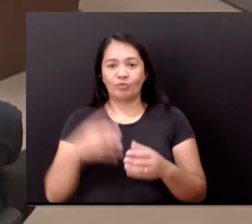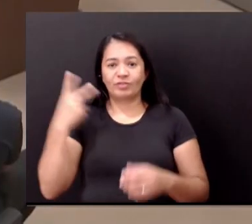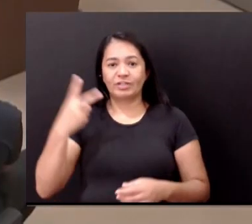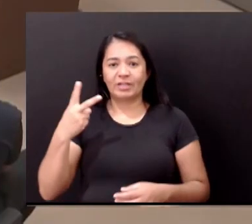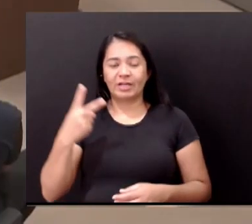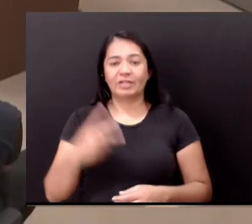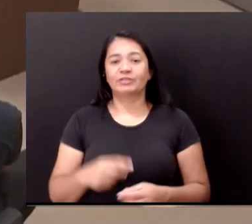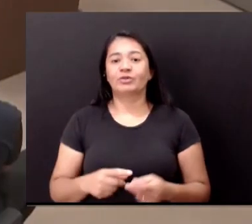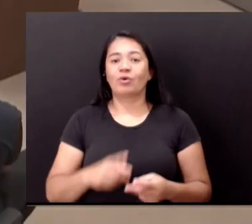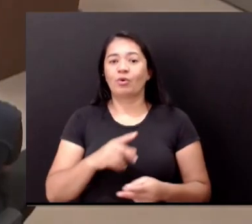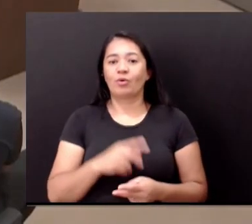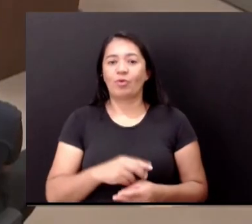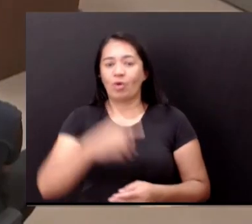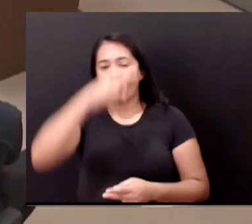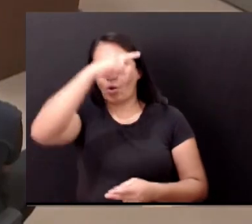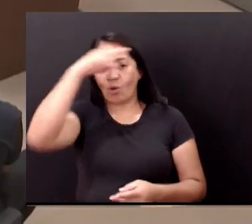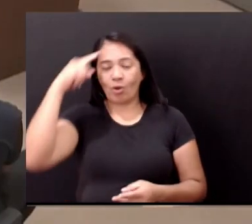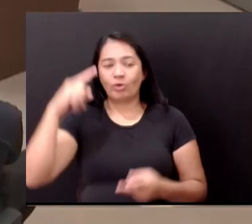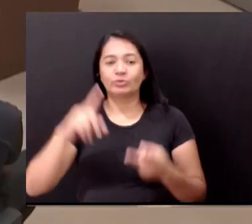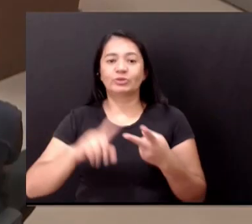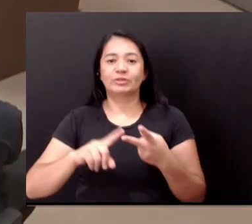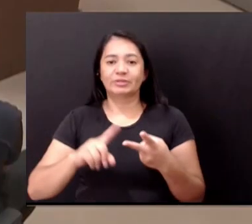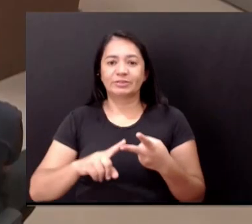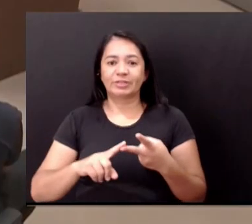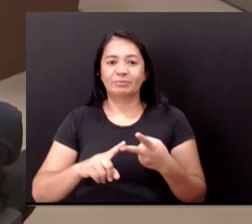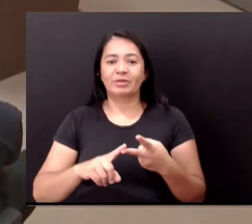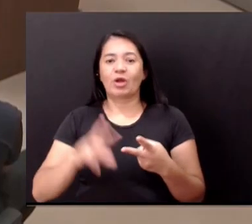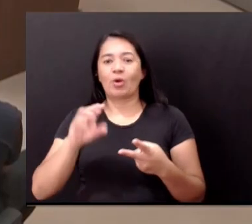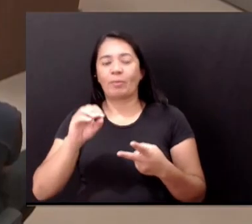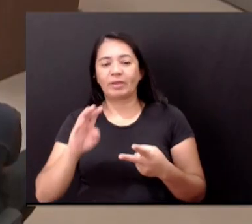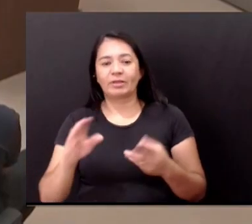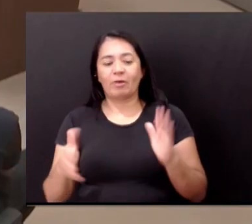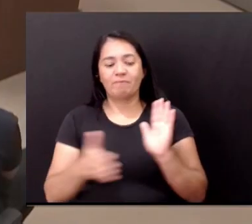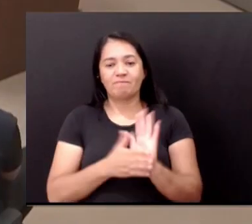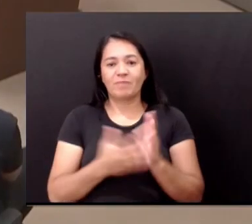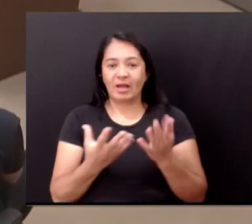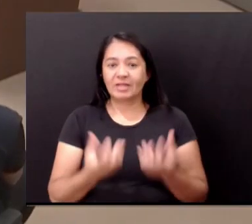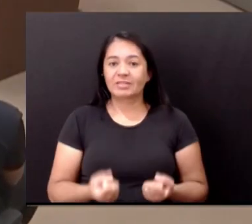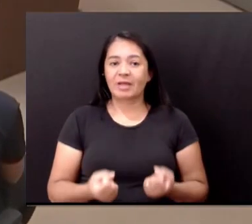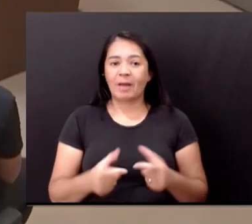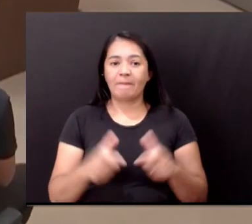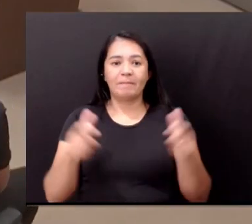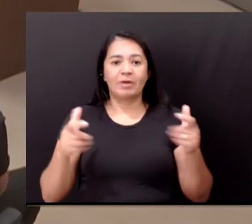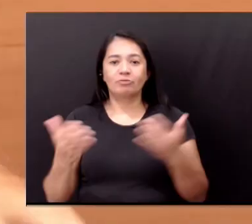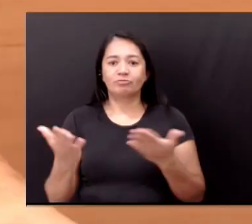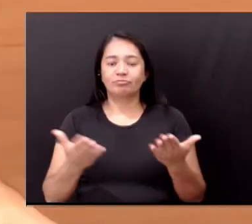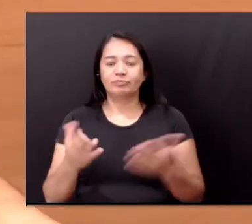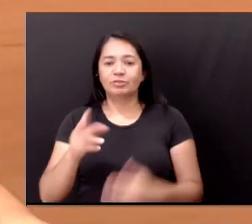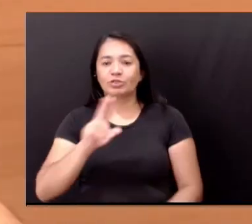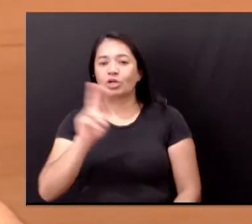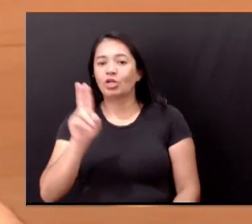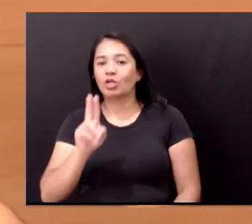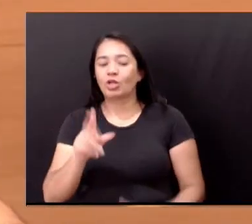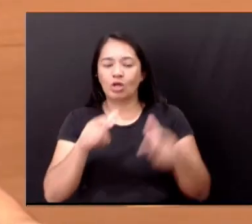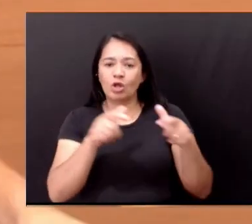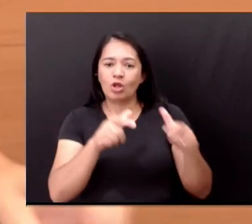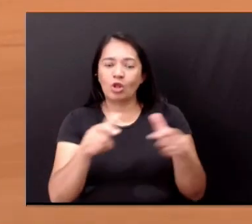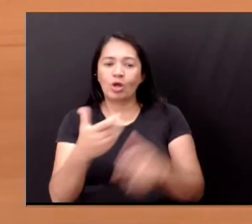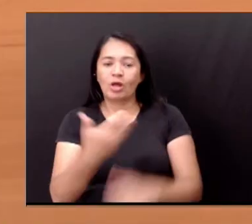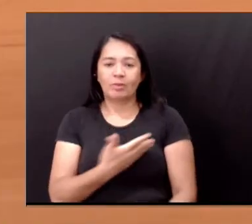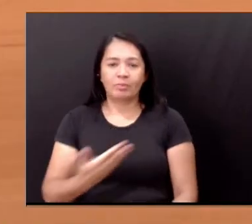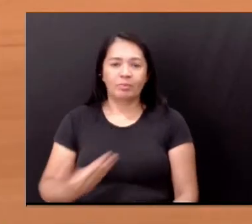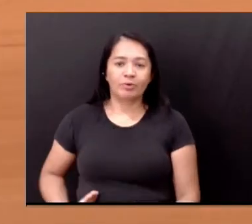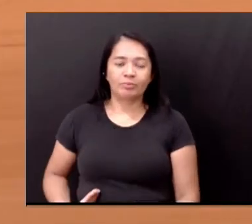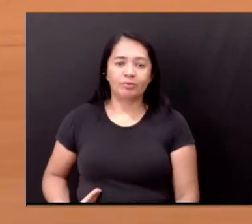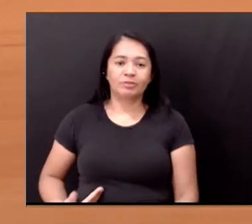os pareceres favoráveis às propostas que, em maioria, trataram de nomeação de logradouros públicos. 3